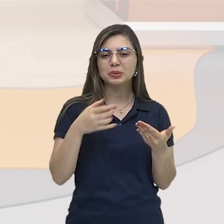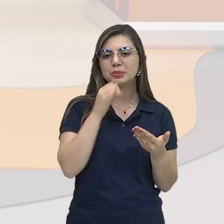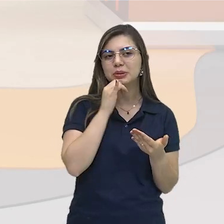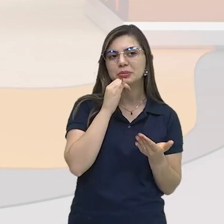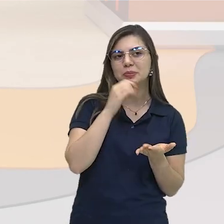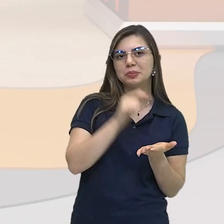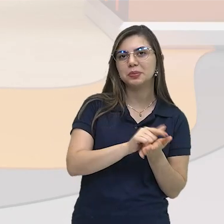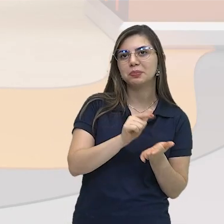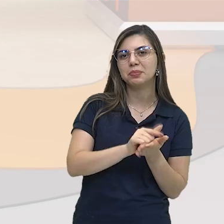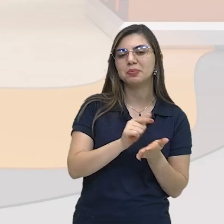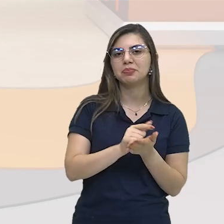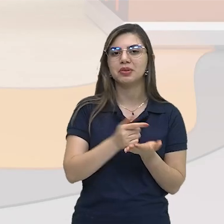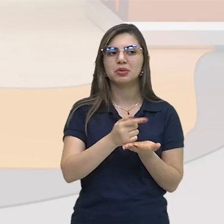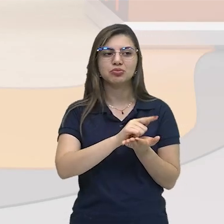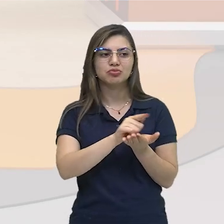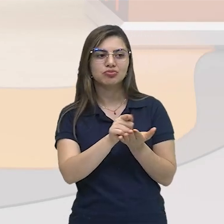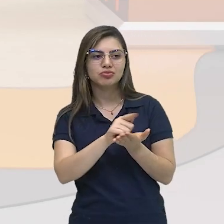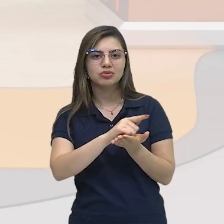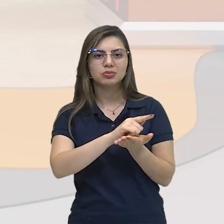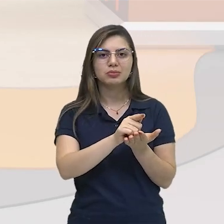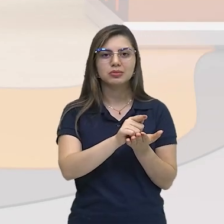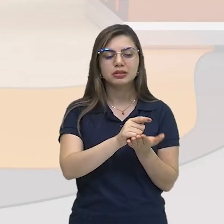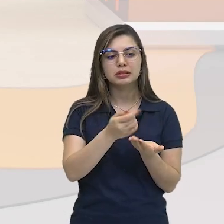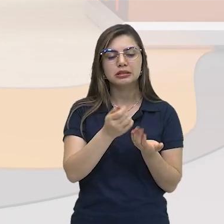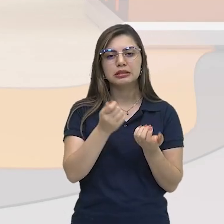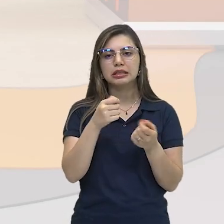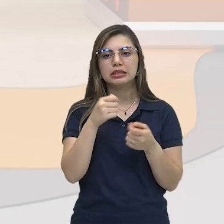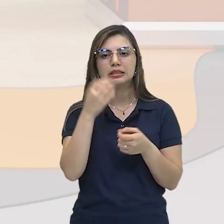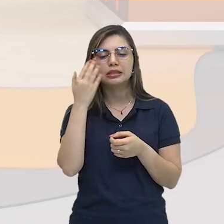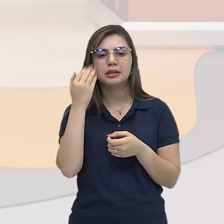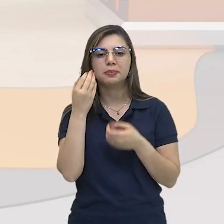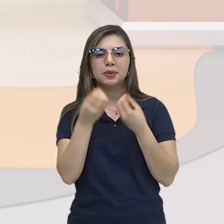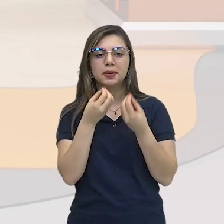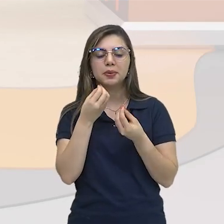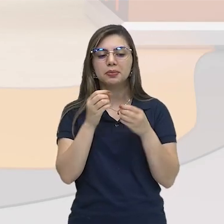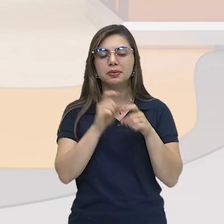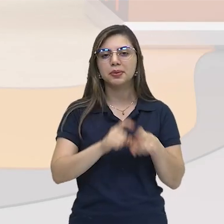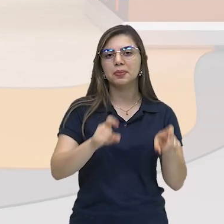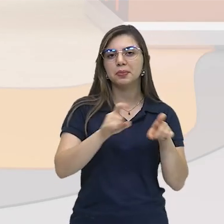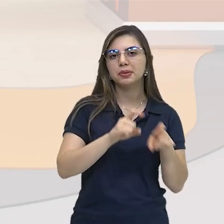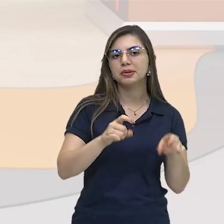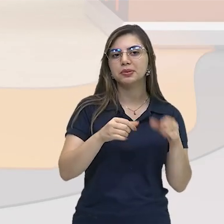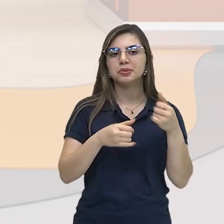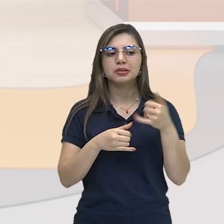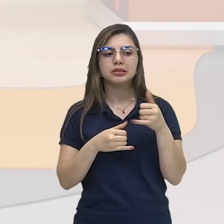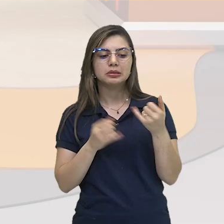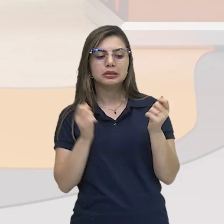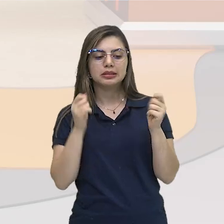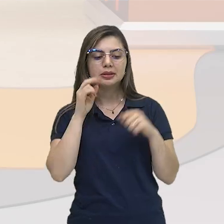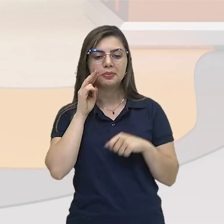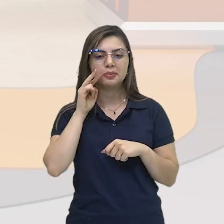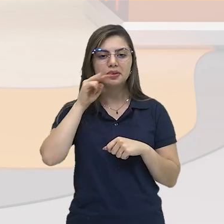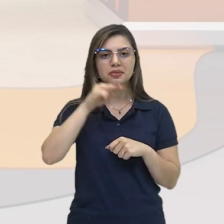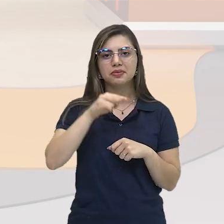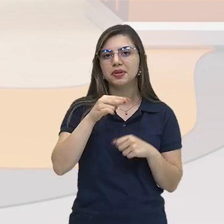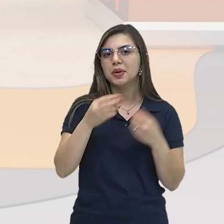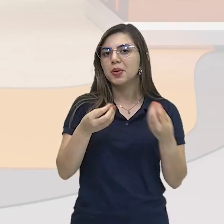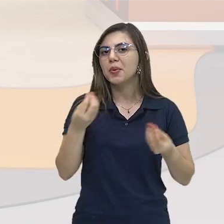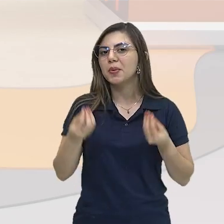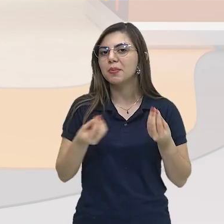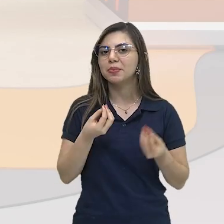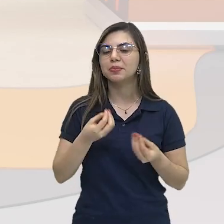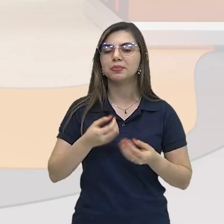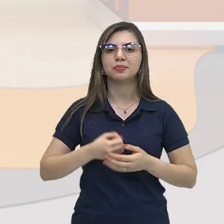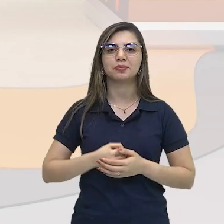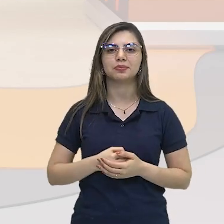papel, o GPS para poder montar, né, no computador, no celular, visualizando um mapa. Então a